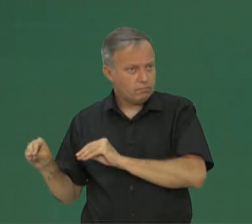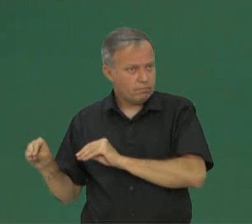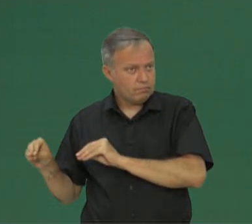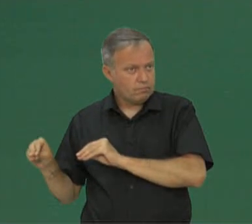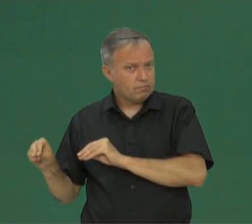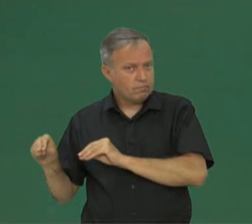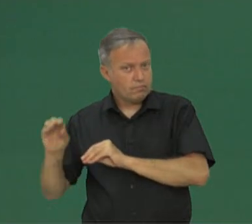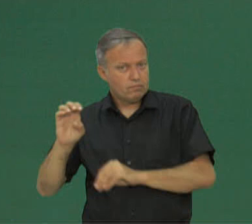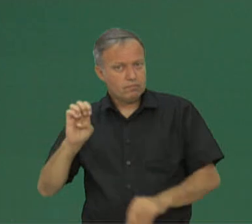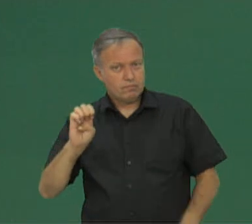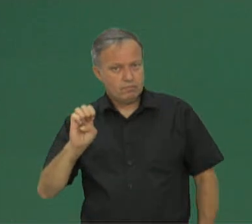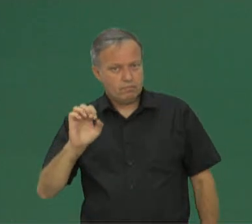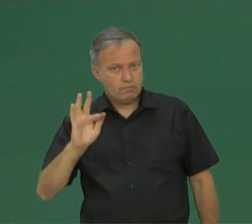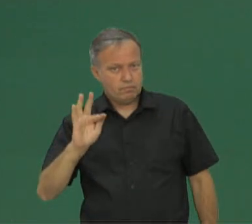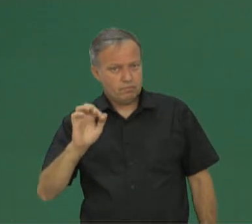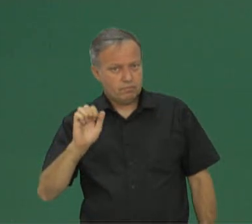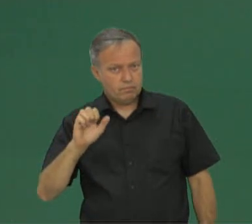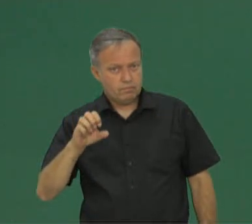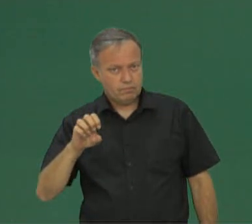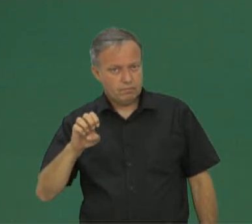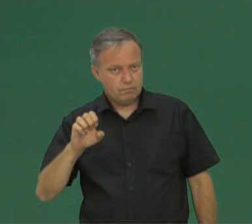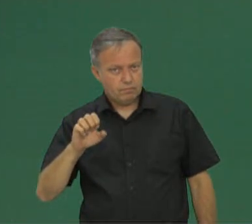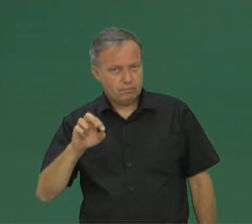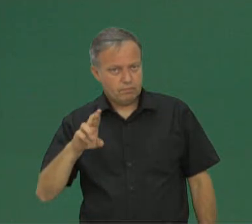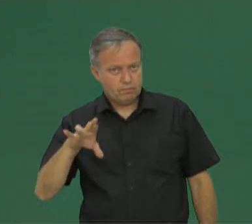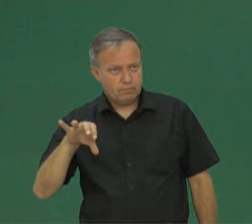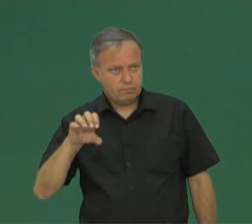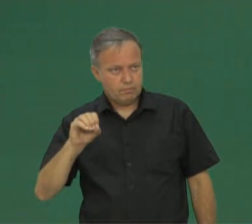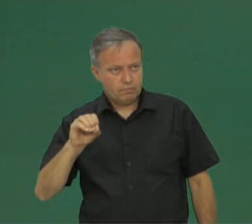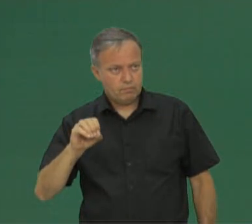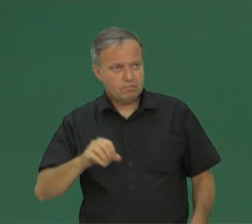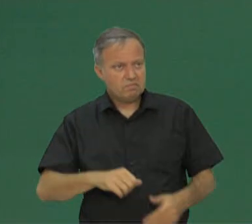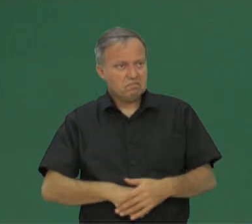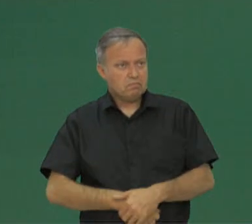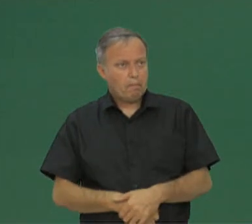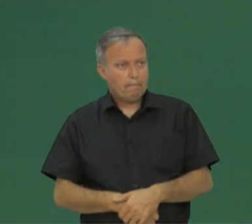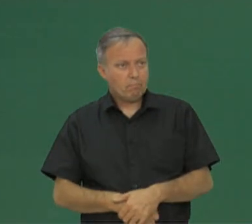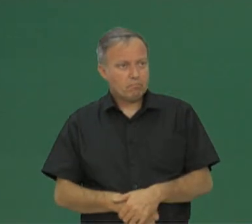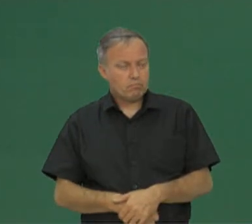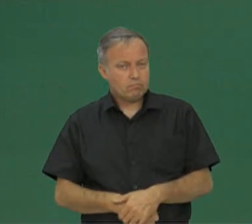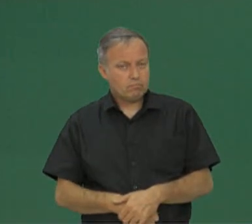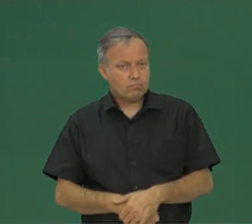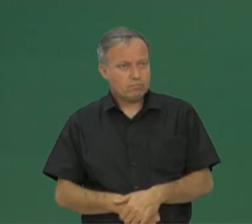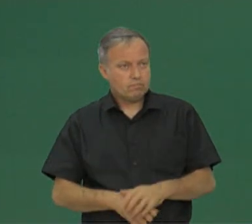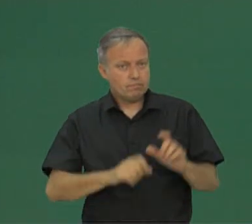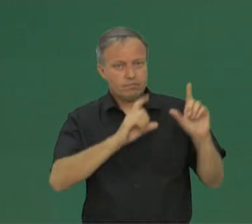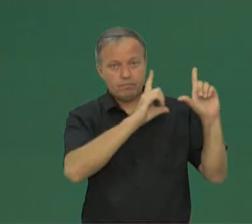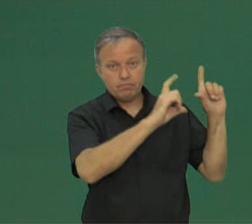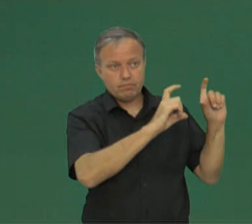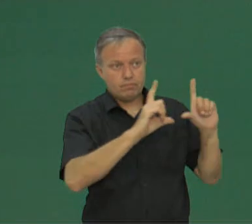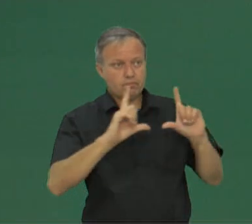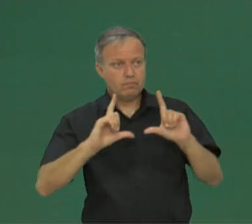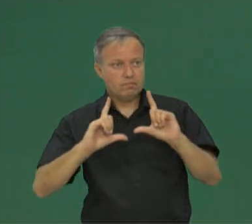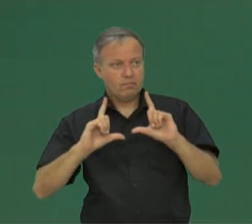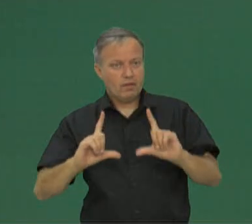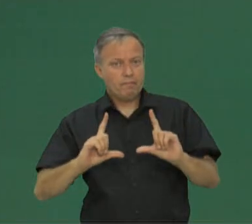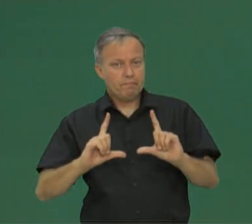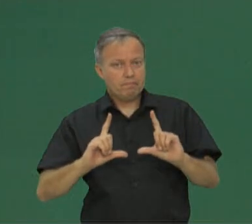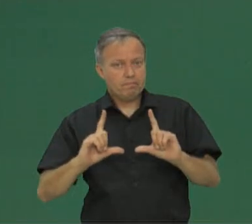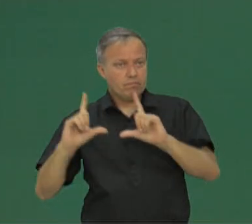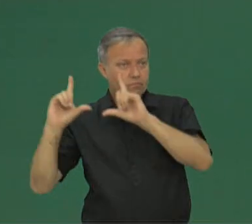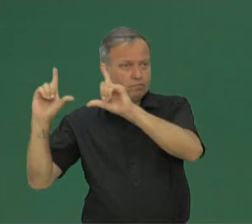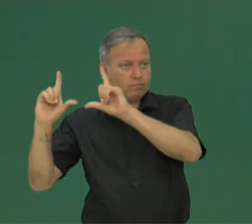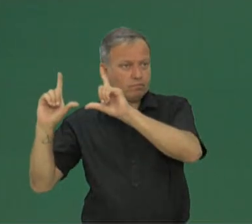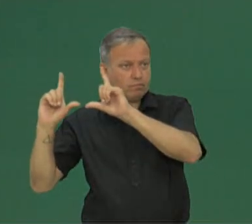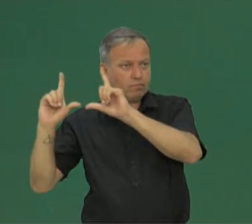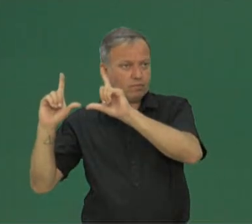é efêmero, tá? Aqui, pessoal, nós temos uma obra que é feita com chocolate,